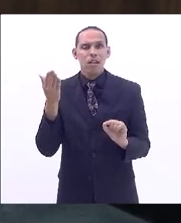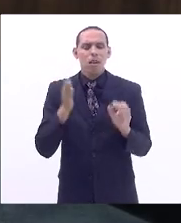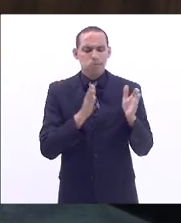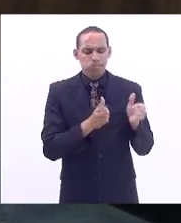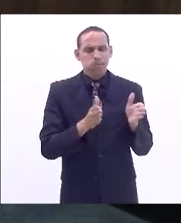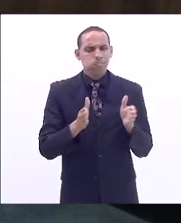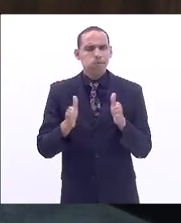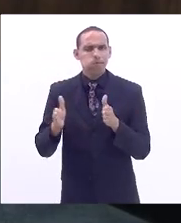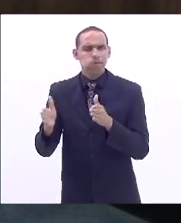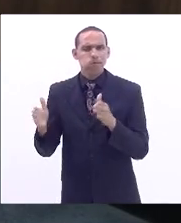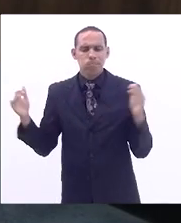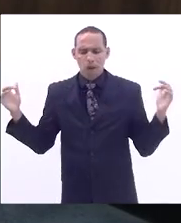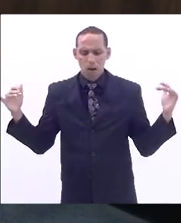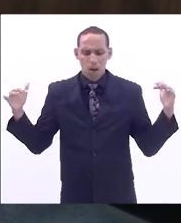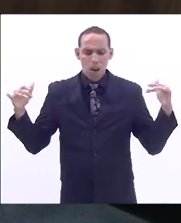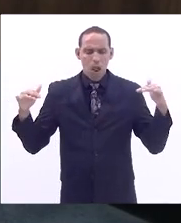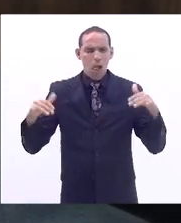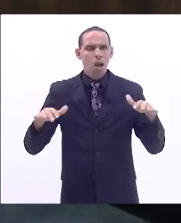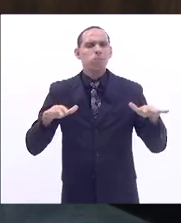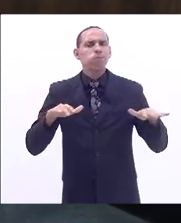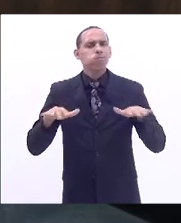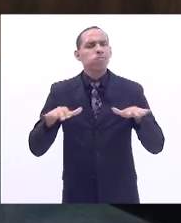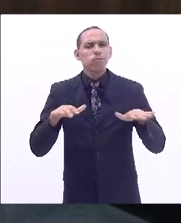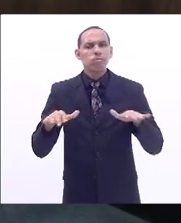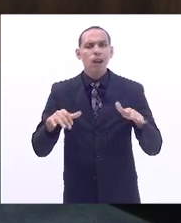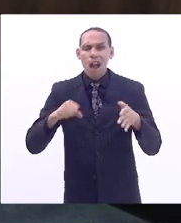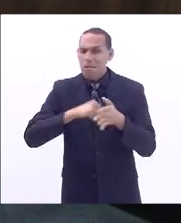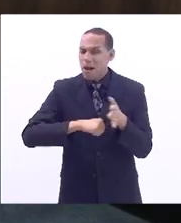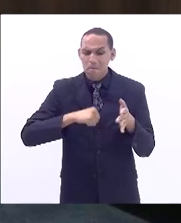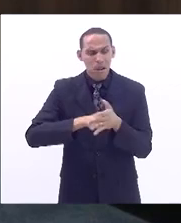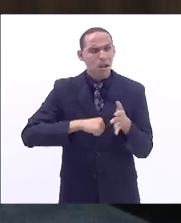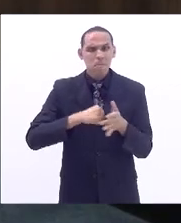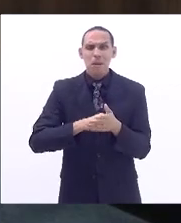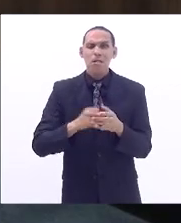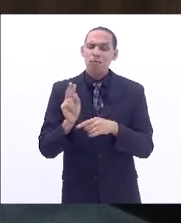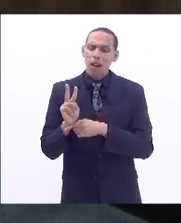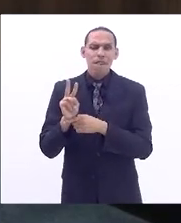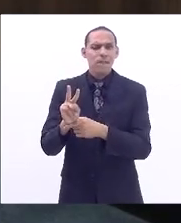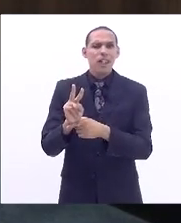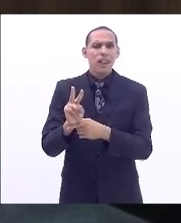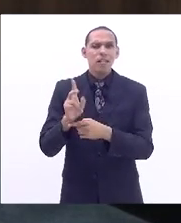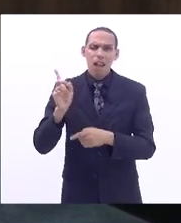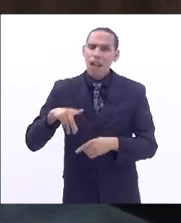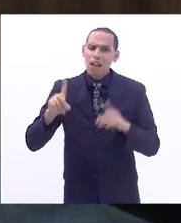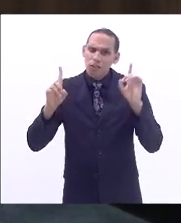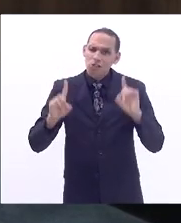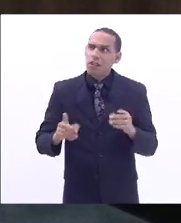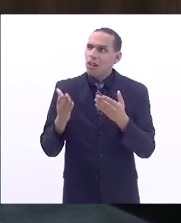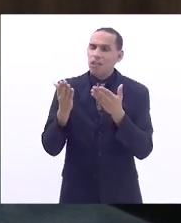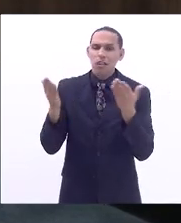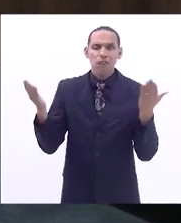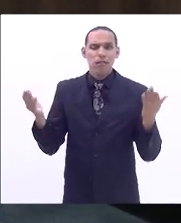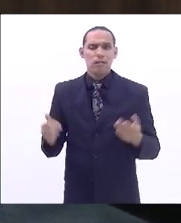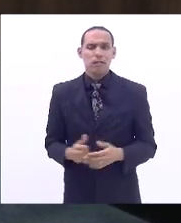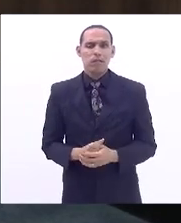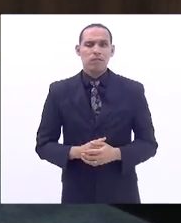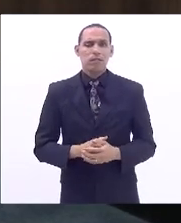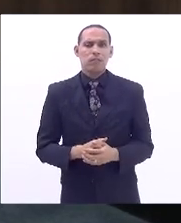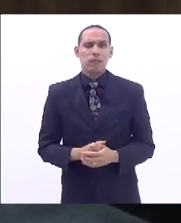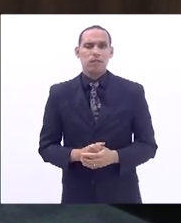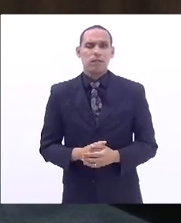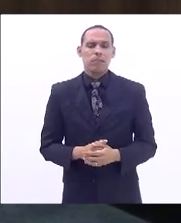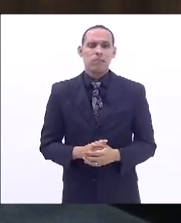dá risada se mobilizar e a outra para na defesa daquilo que é direito vigente no dele é